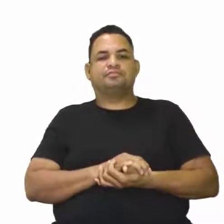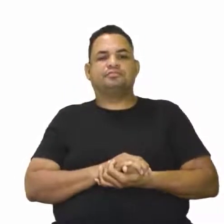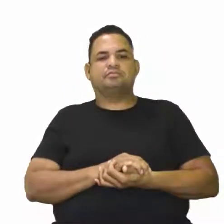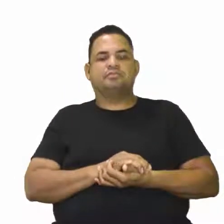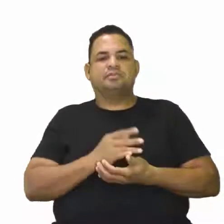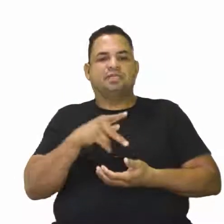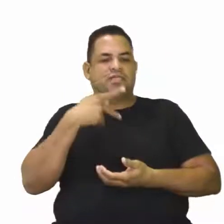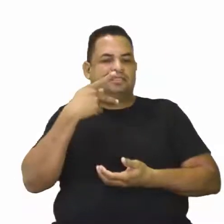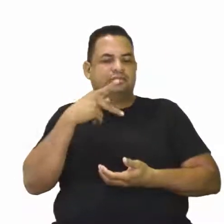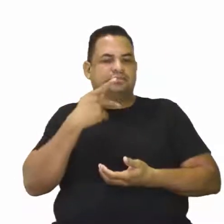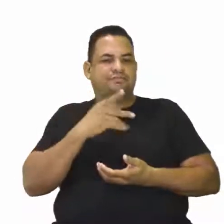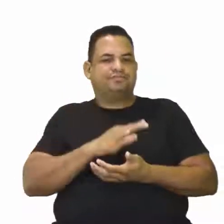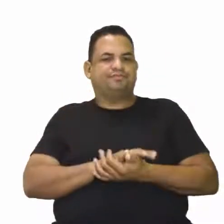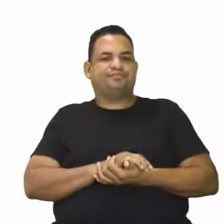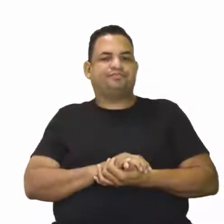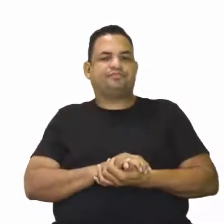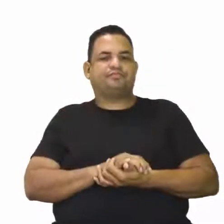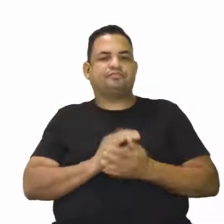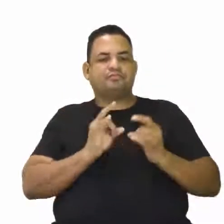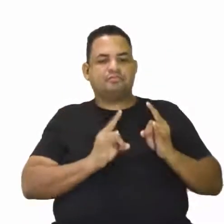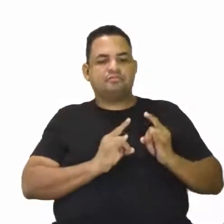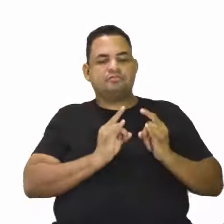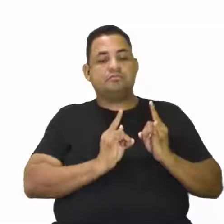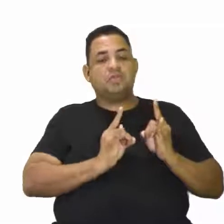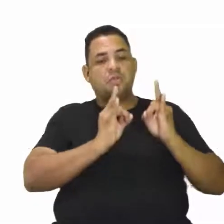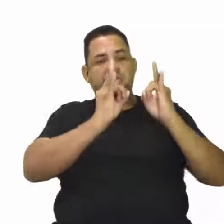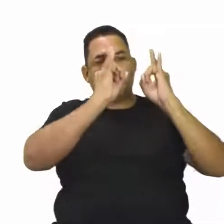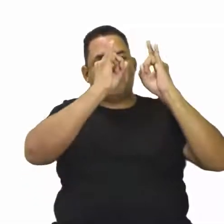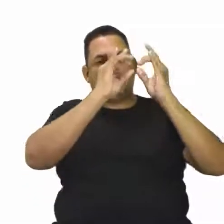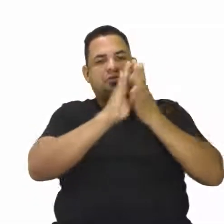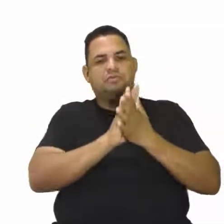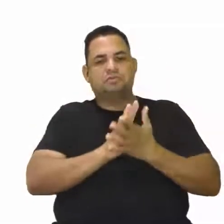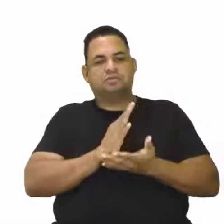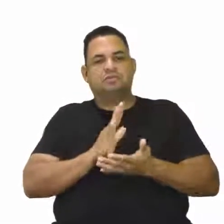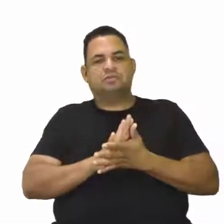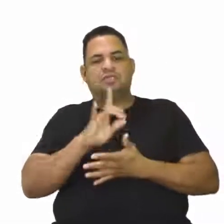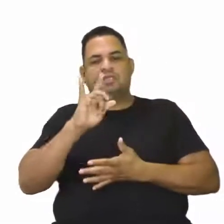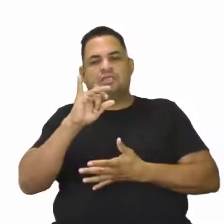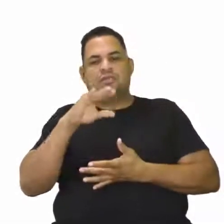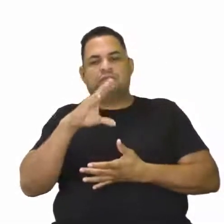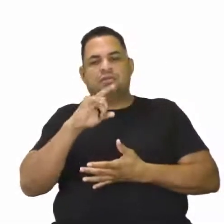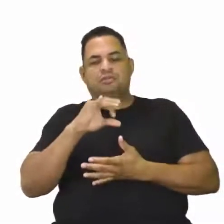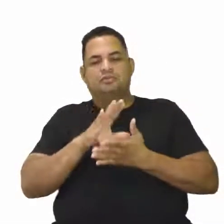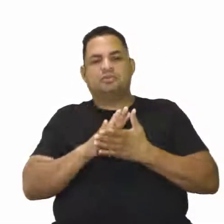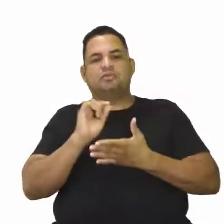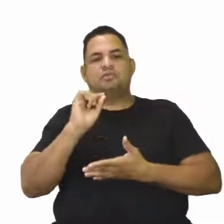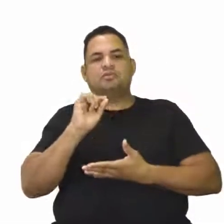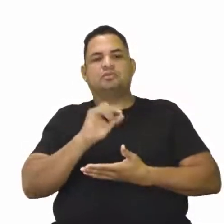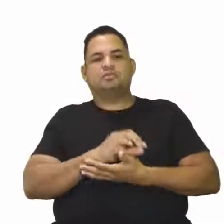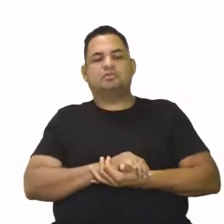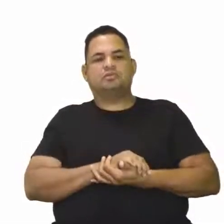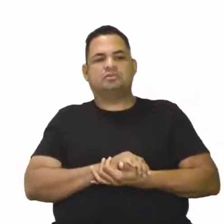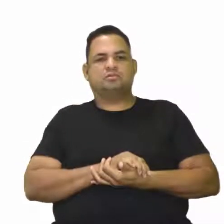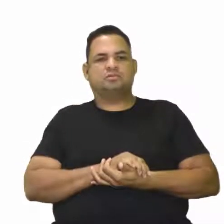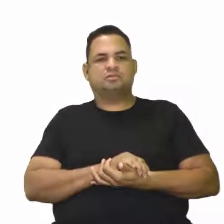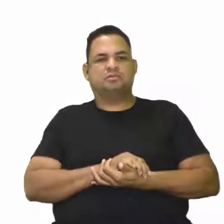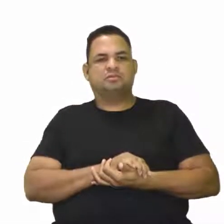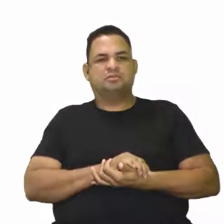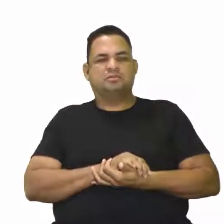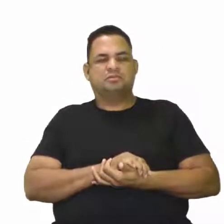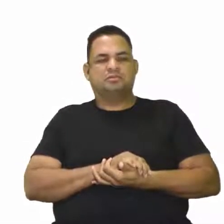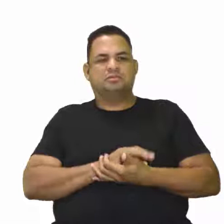ele fala que esses edifícios são mais límpios. Isso quer dizer o quê? Que esse tipo de